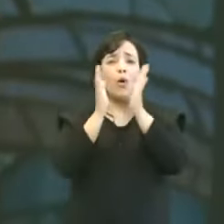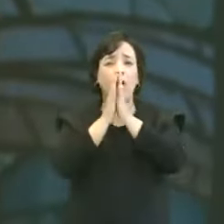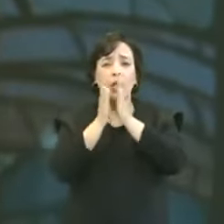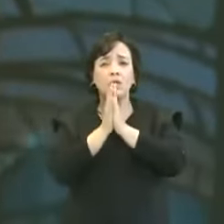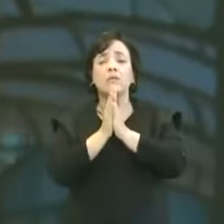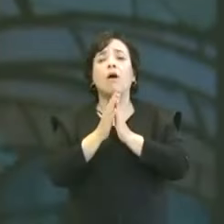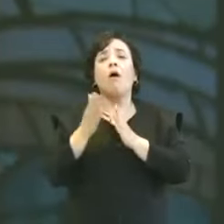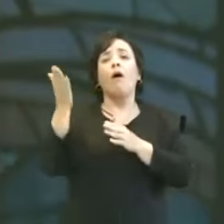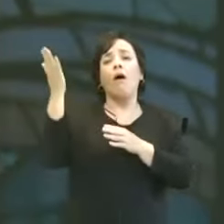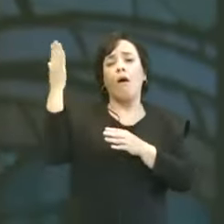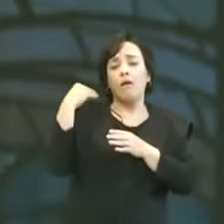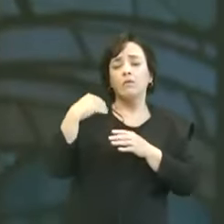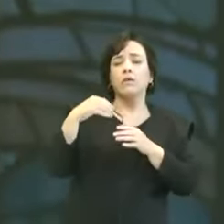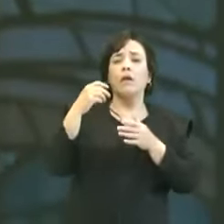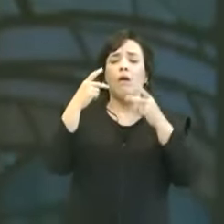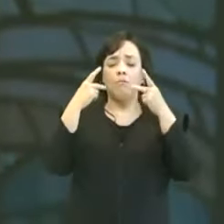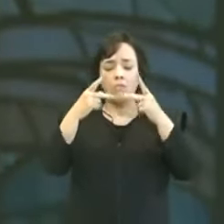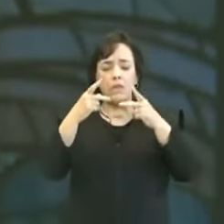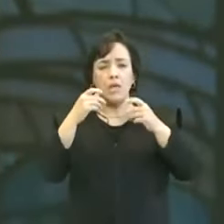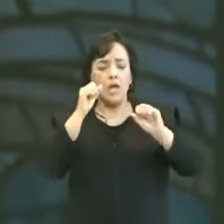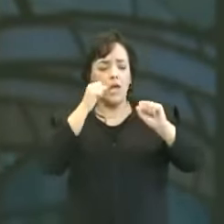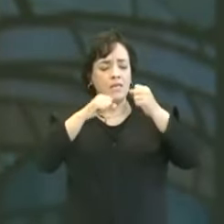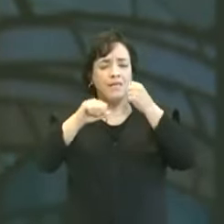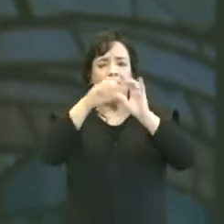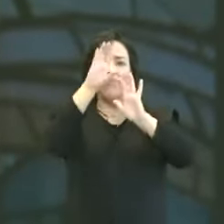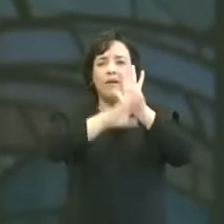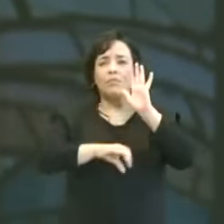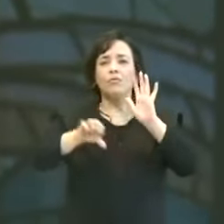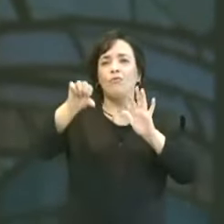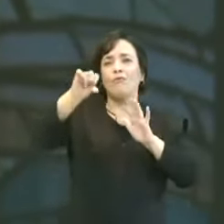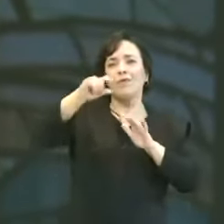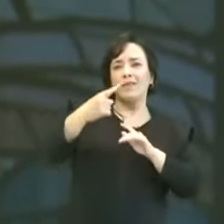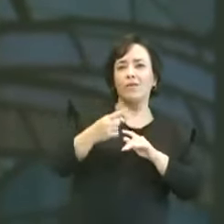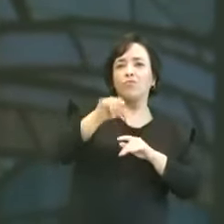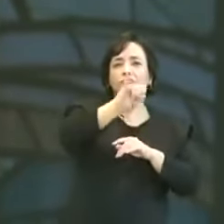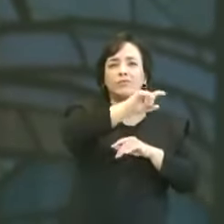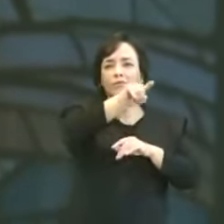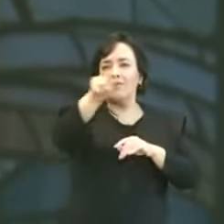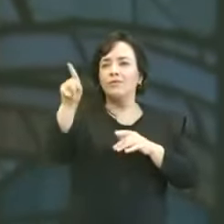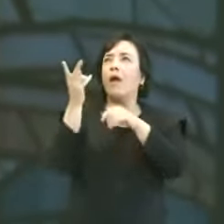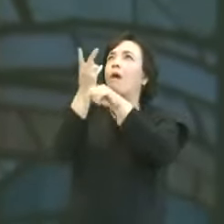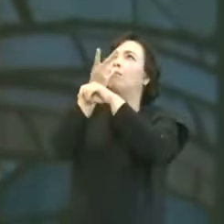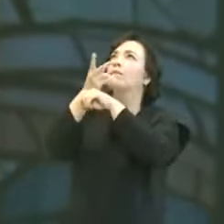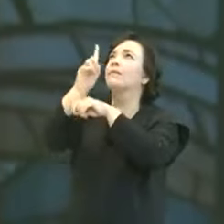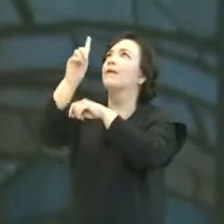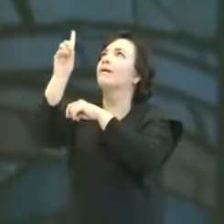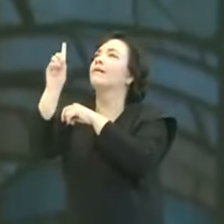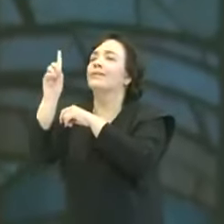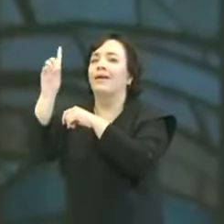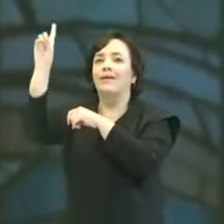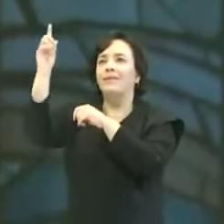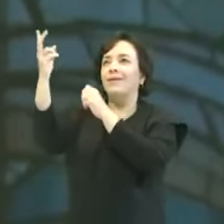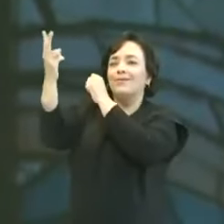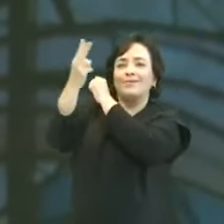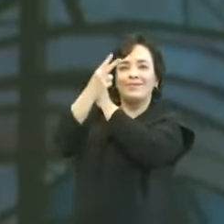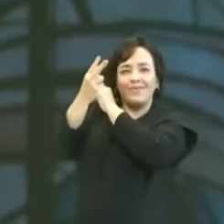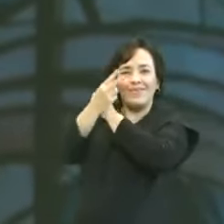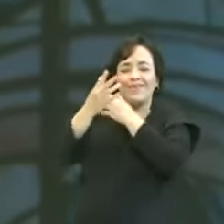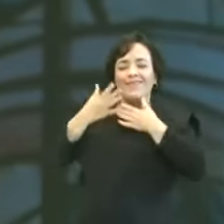Salmo 91. Aquele que habita no esconderijo do Altíssimo, à sombra do